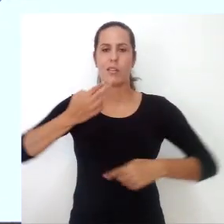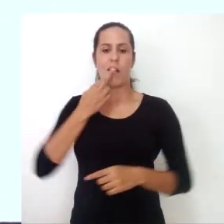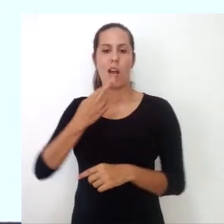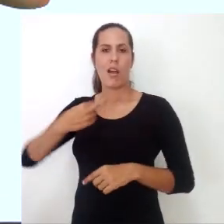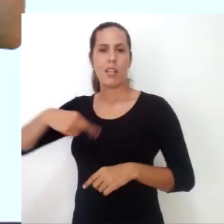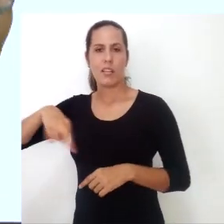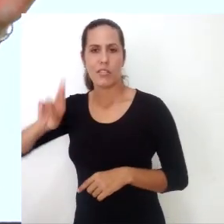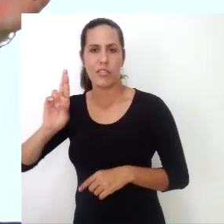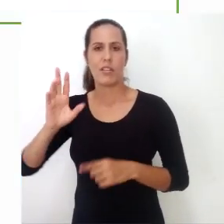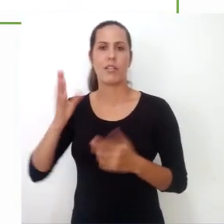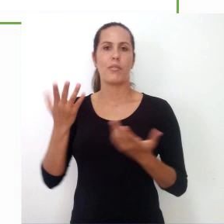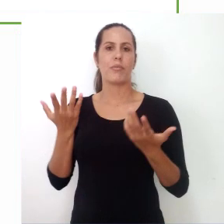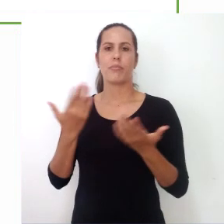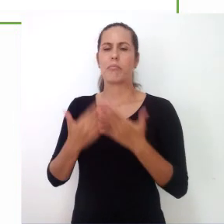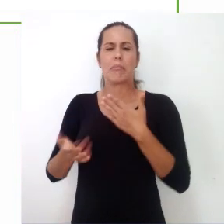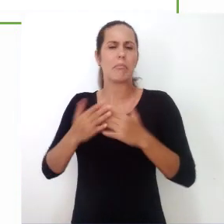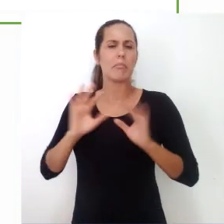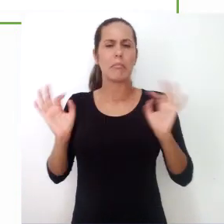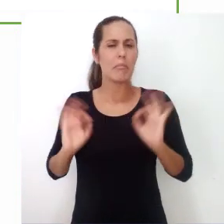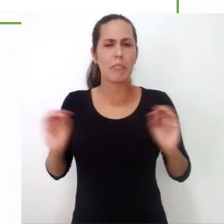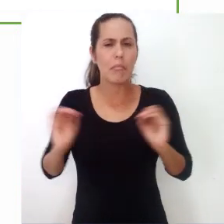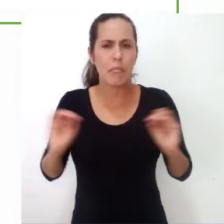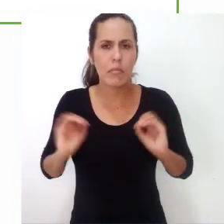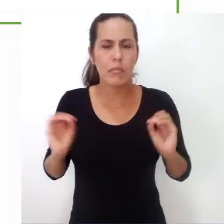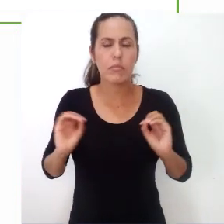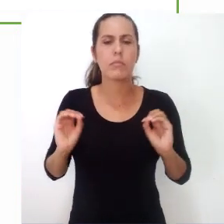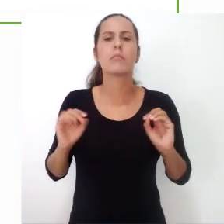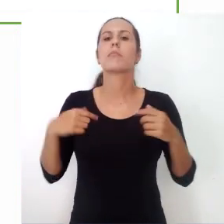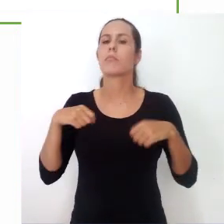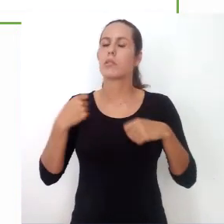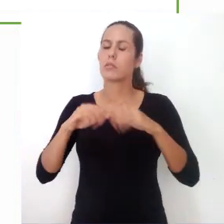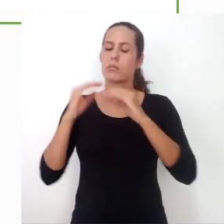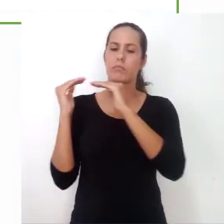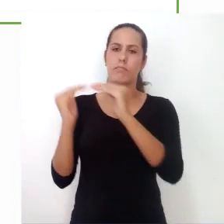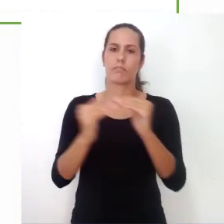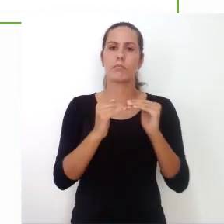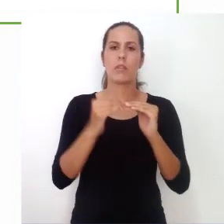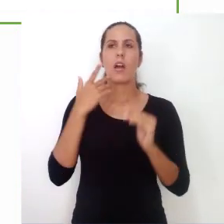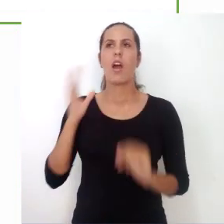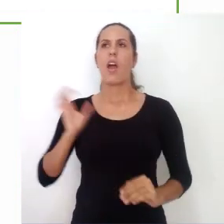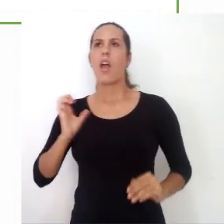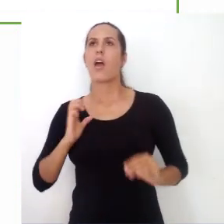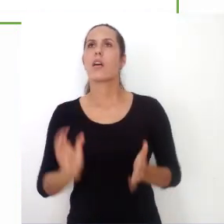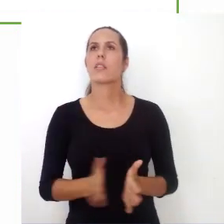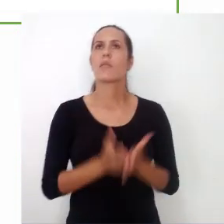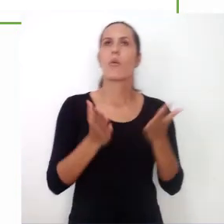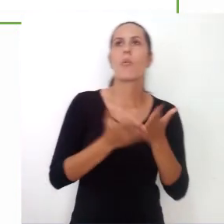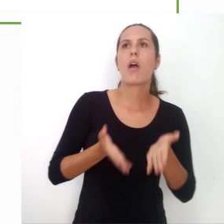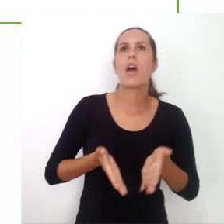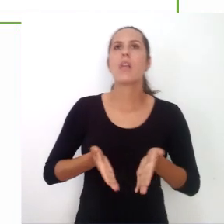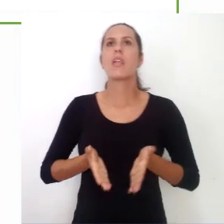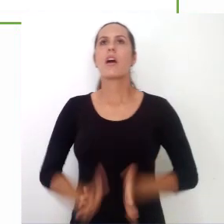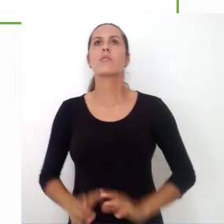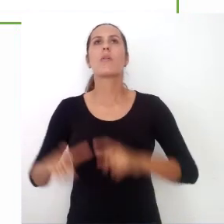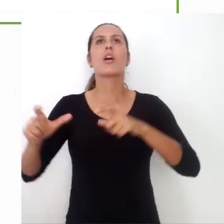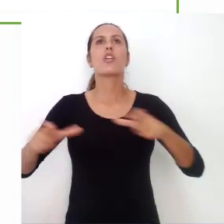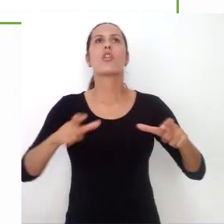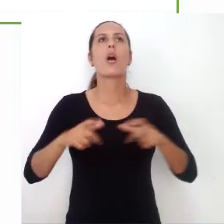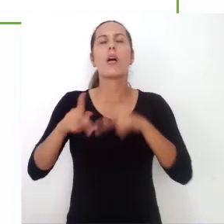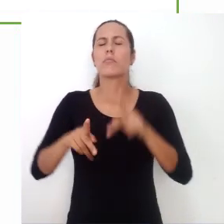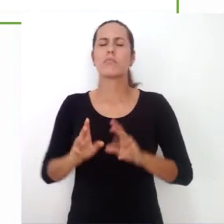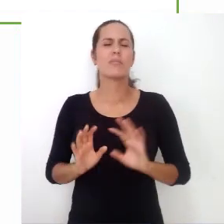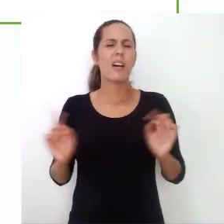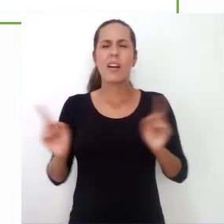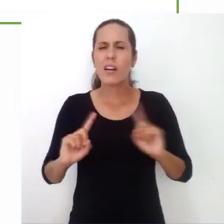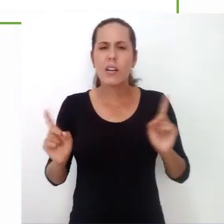outra de qualquer natureza, a origem nacional ou social, riqueza, nascimento. Veja só que o